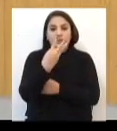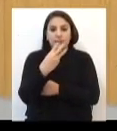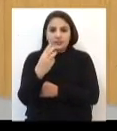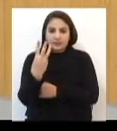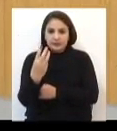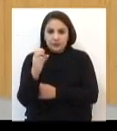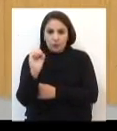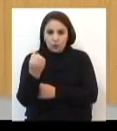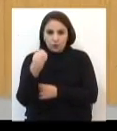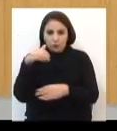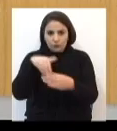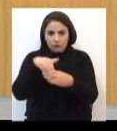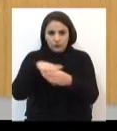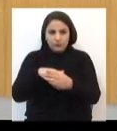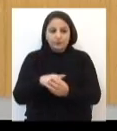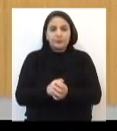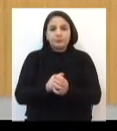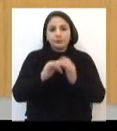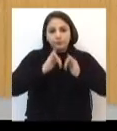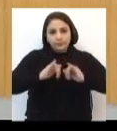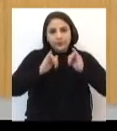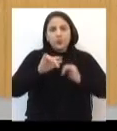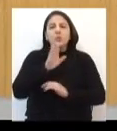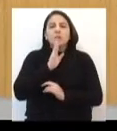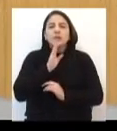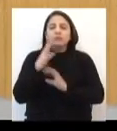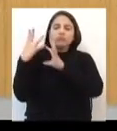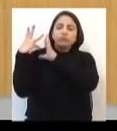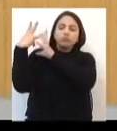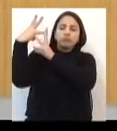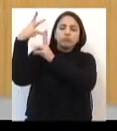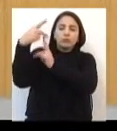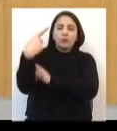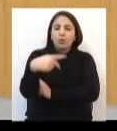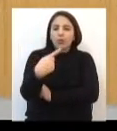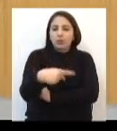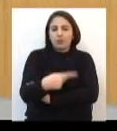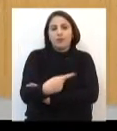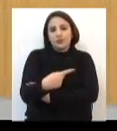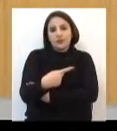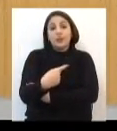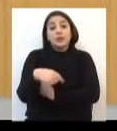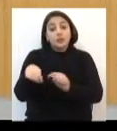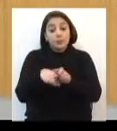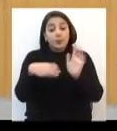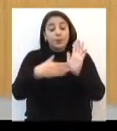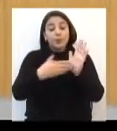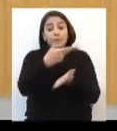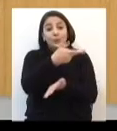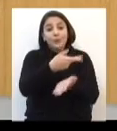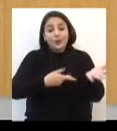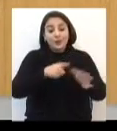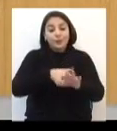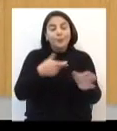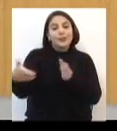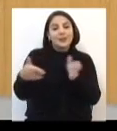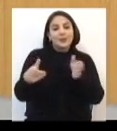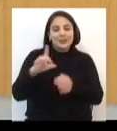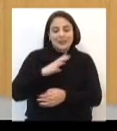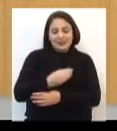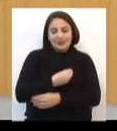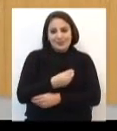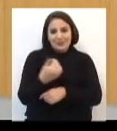1.338 votos. No programa, você vai conhecer a história do socialista e também as proposições protocoladas no período em